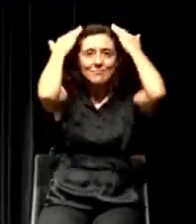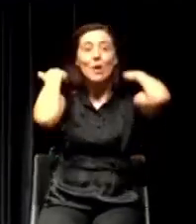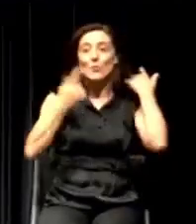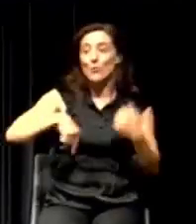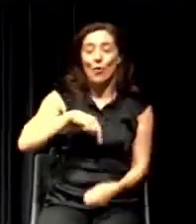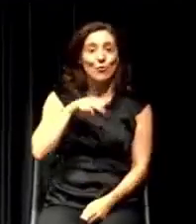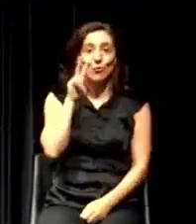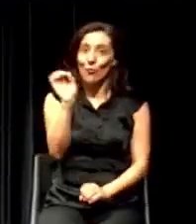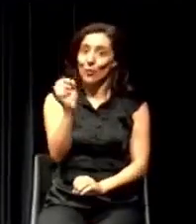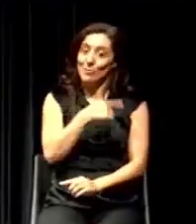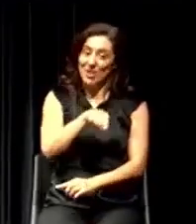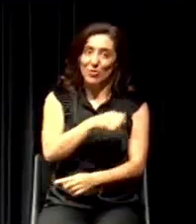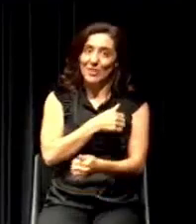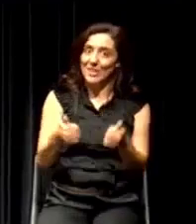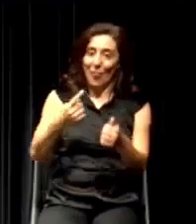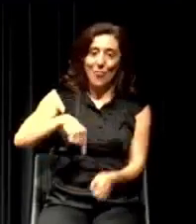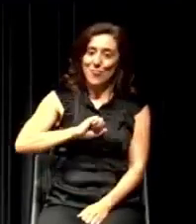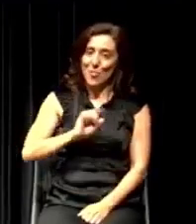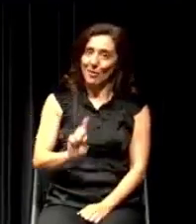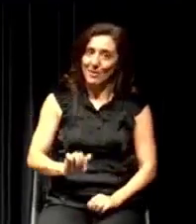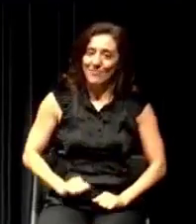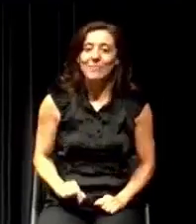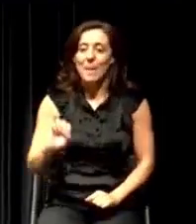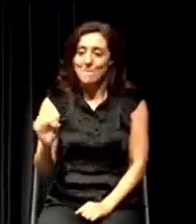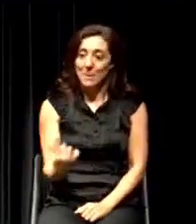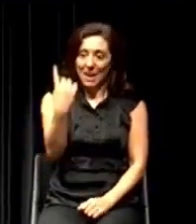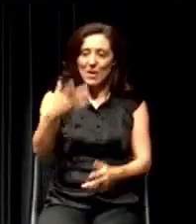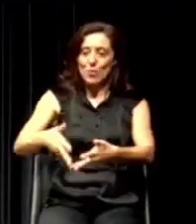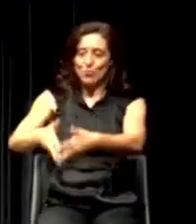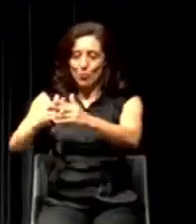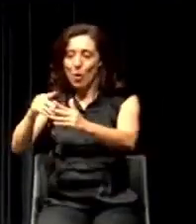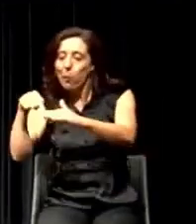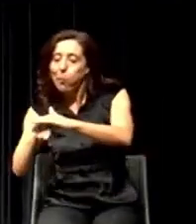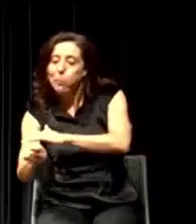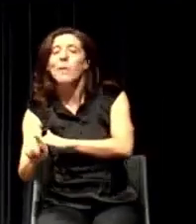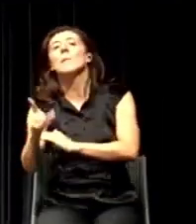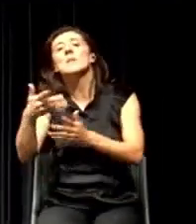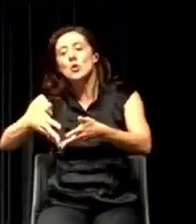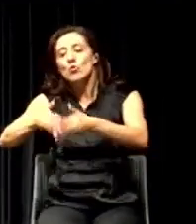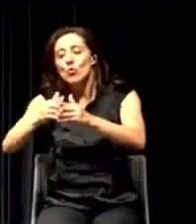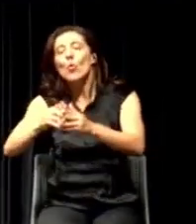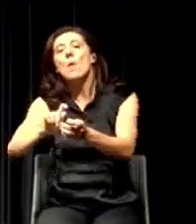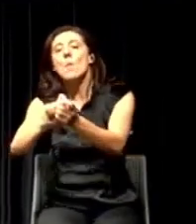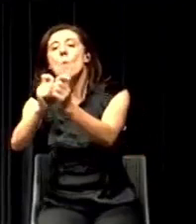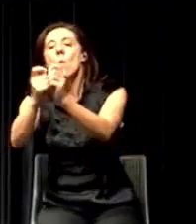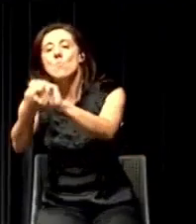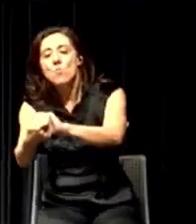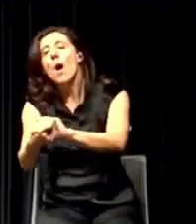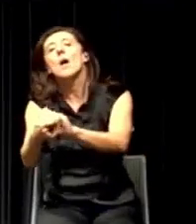isso que não assistimos na nossa cidade primeiro tudo está em infraestrutura mas apenas em infraestrutura não vai alterar significativamente